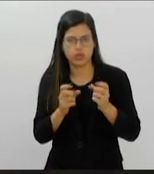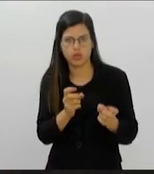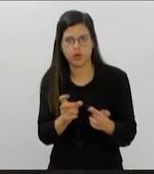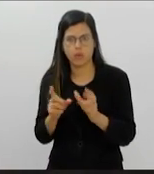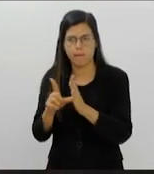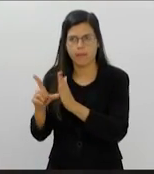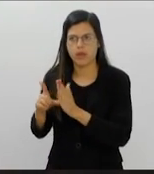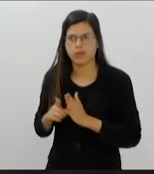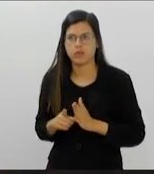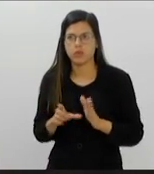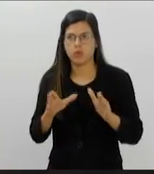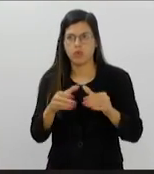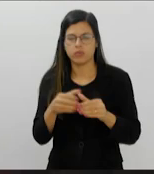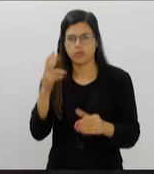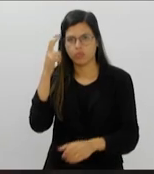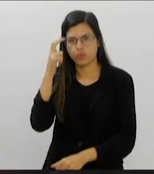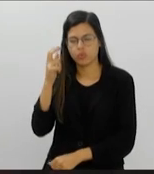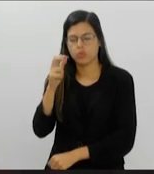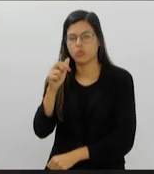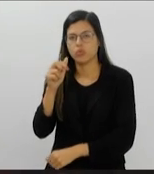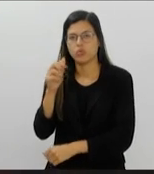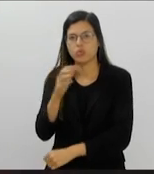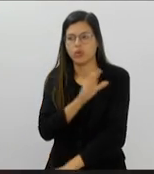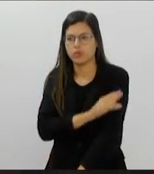Cultura, deputado